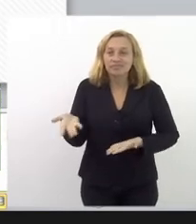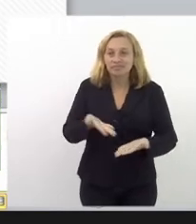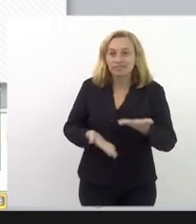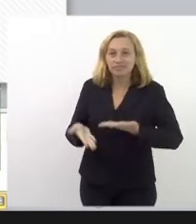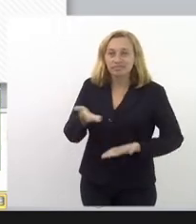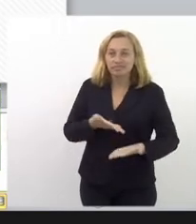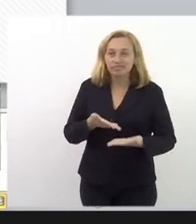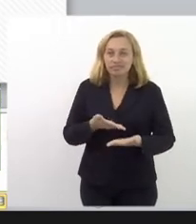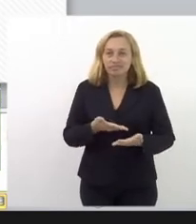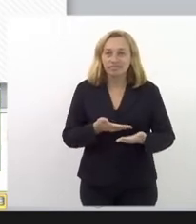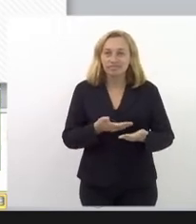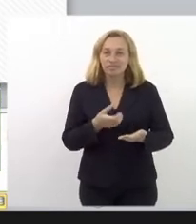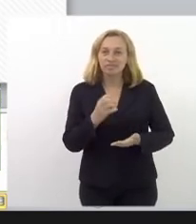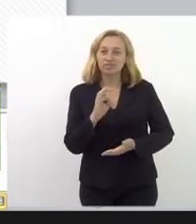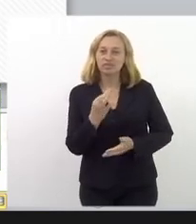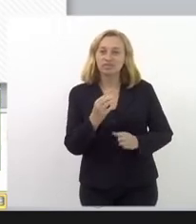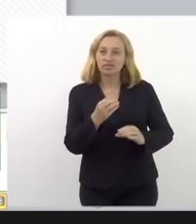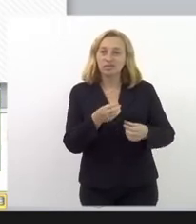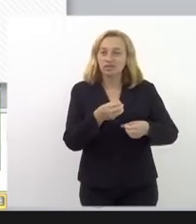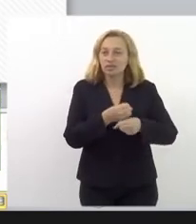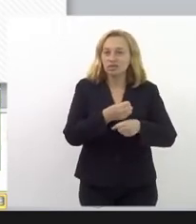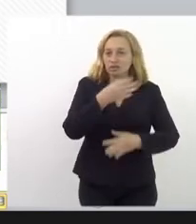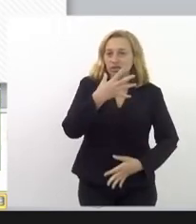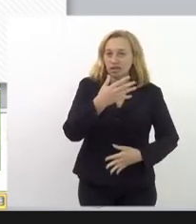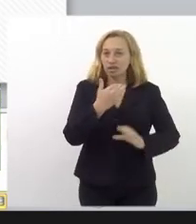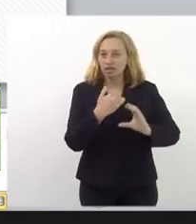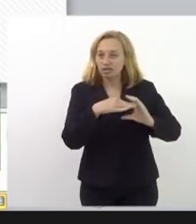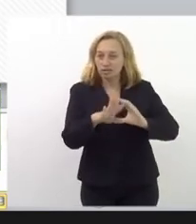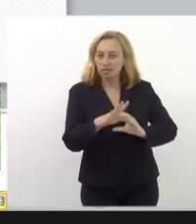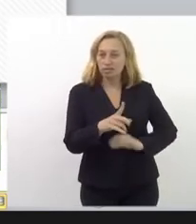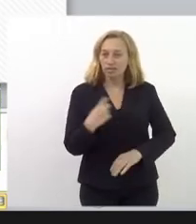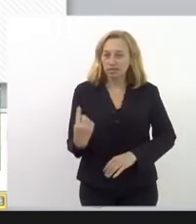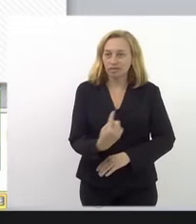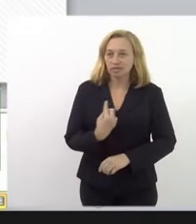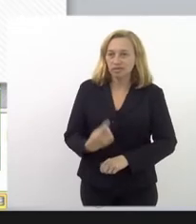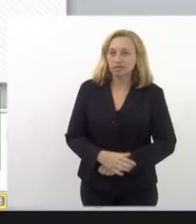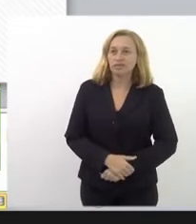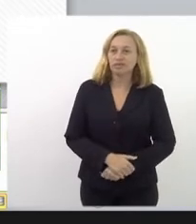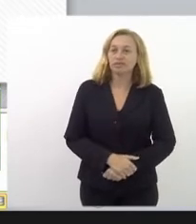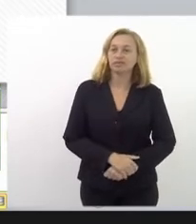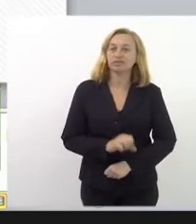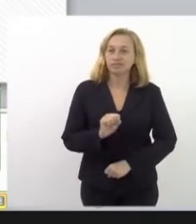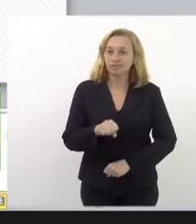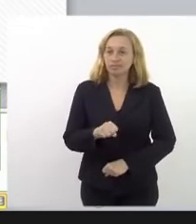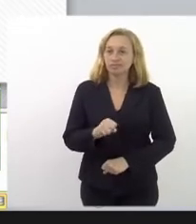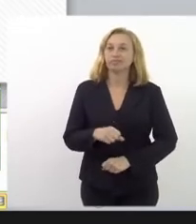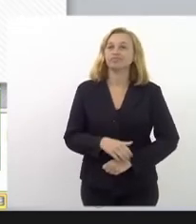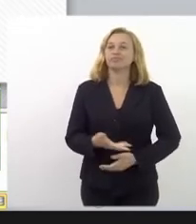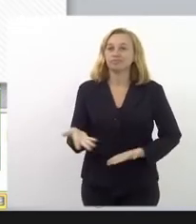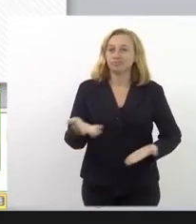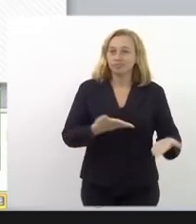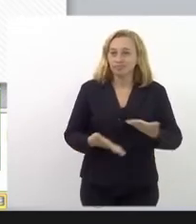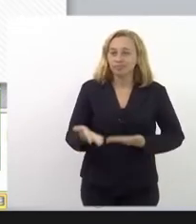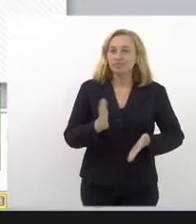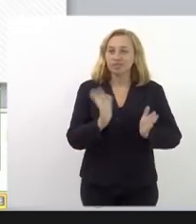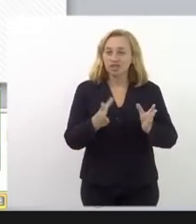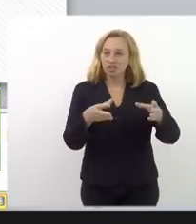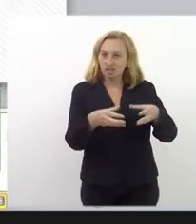essa apresentação para nós, por favor. Tá bom, já vou não, compartilhar. Será compartilhado. Já está na